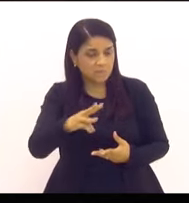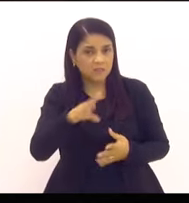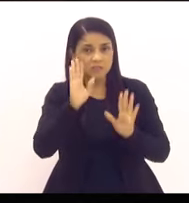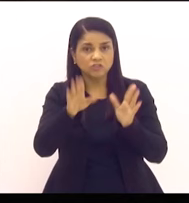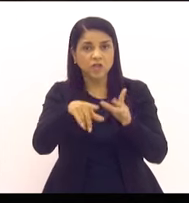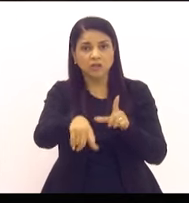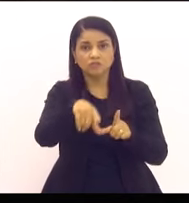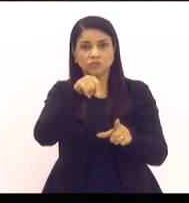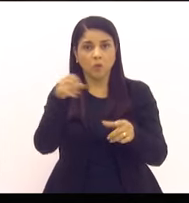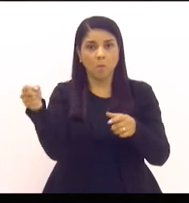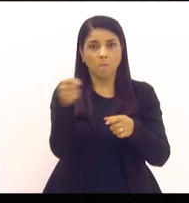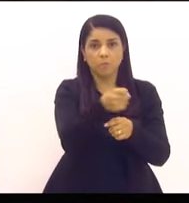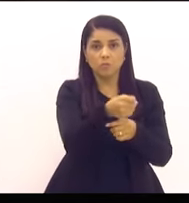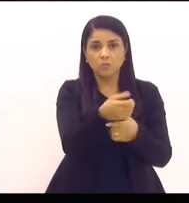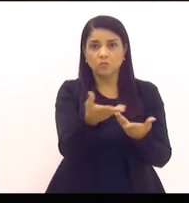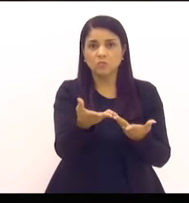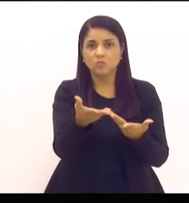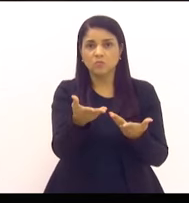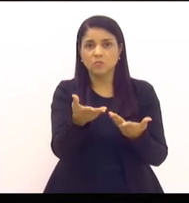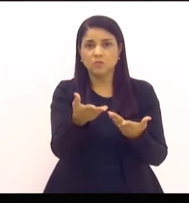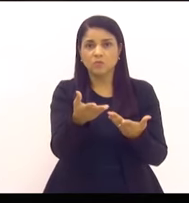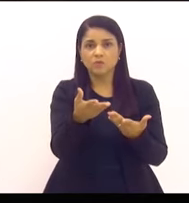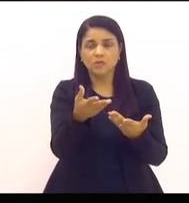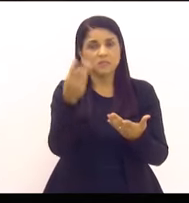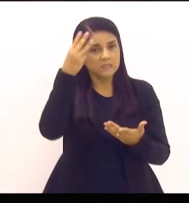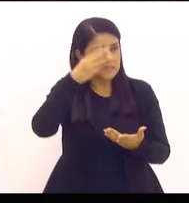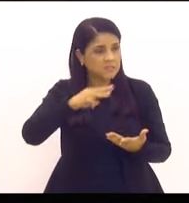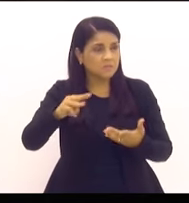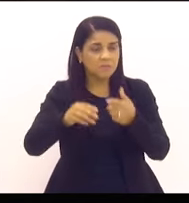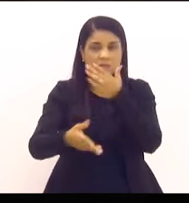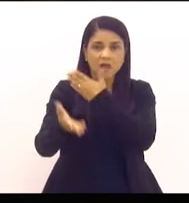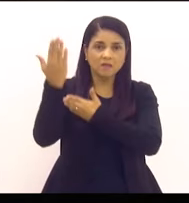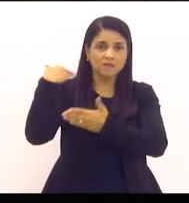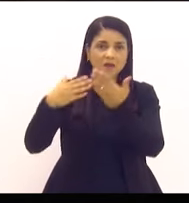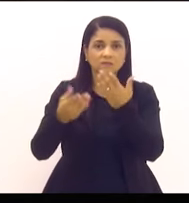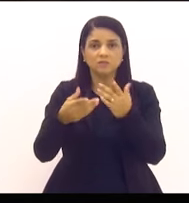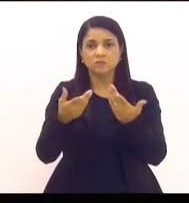atrás. Por que que não mudou há 3 semanas atrás, vai